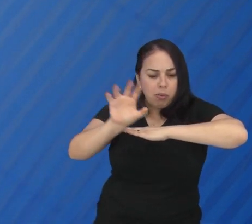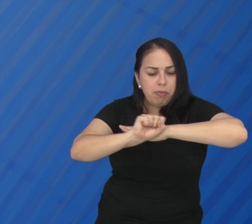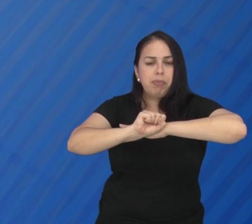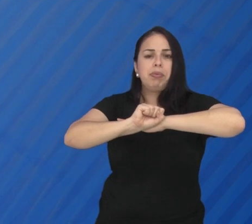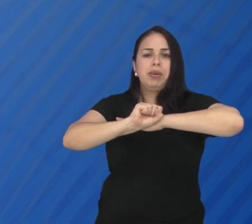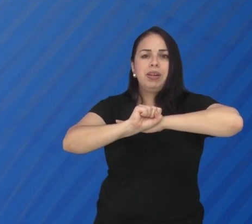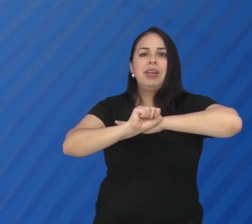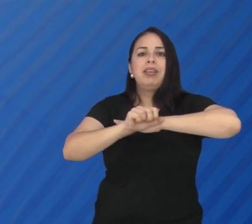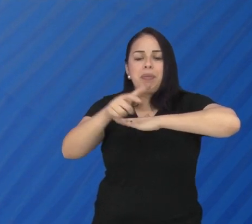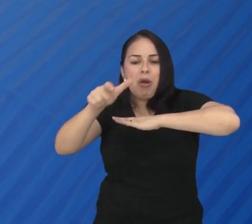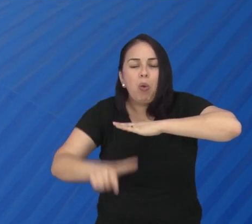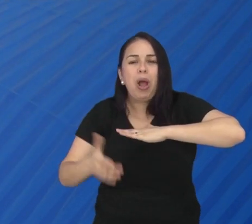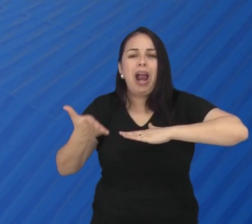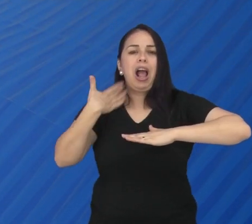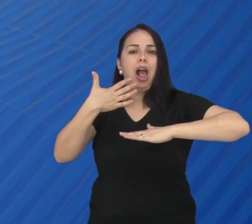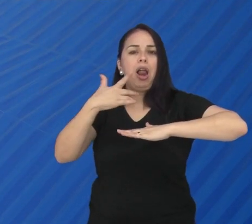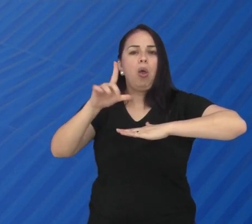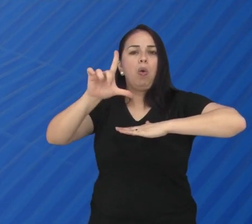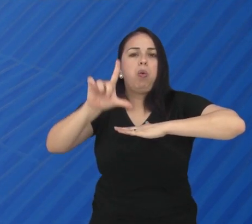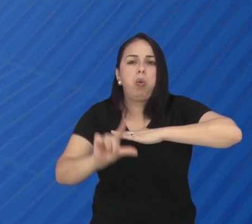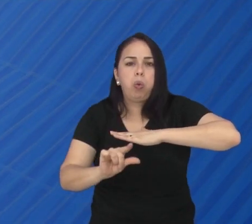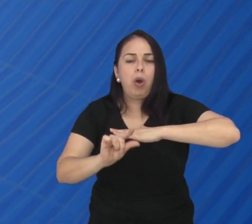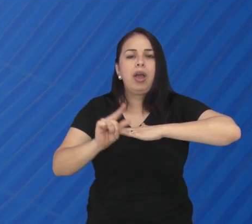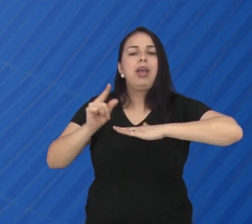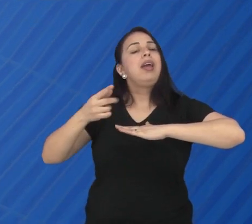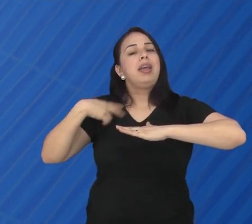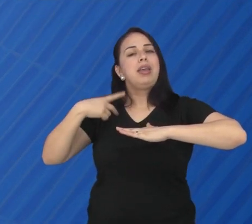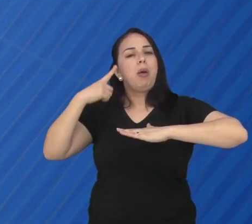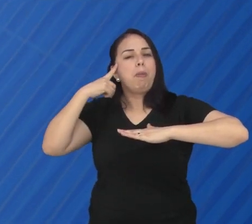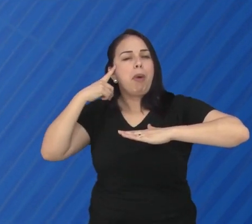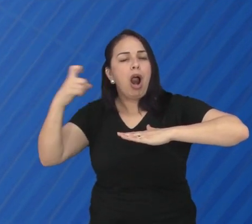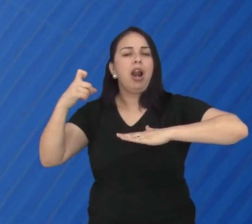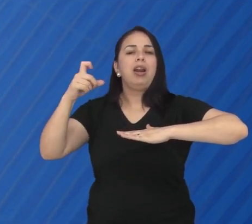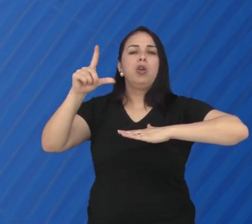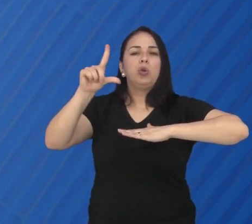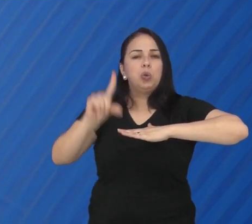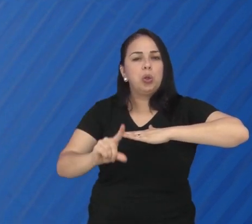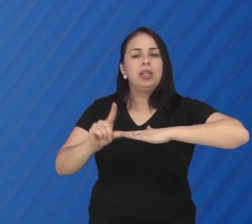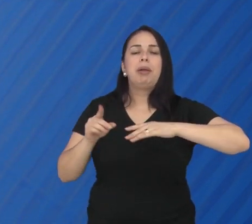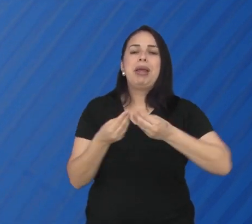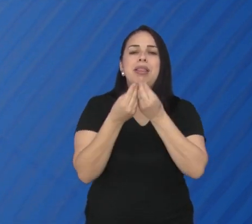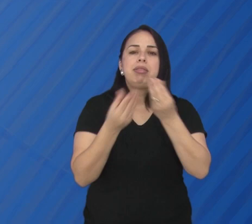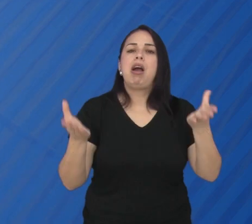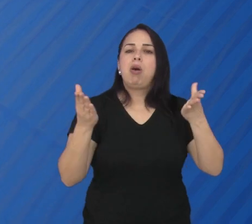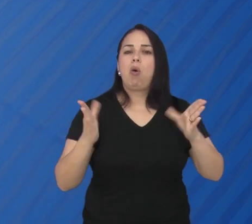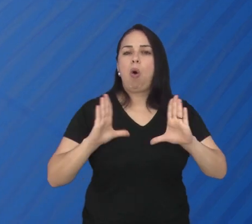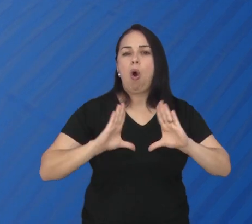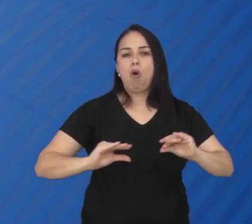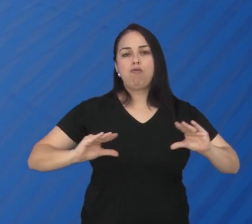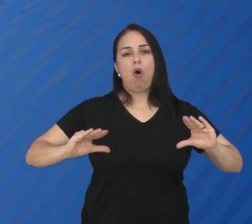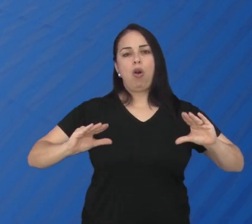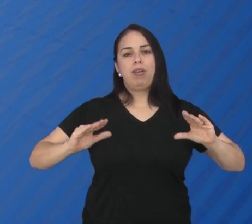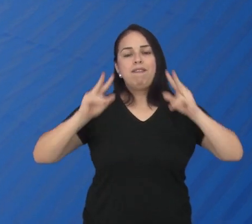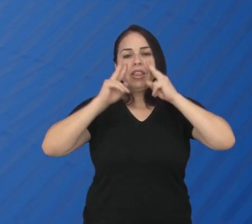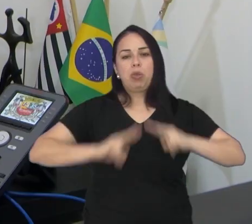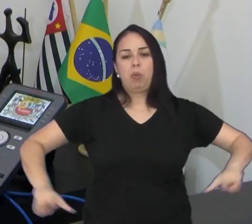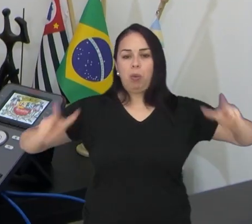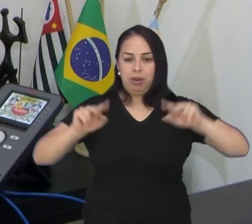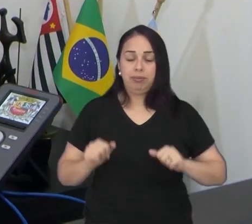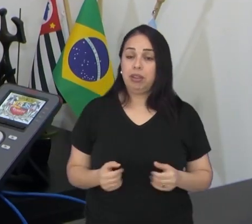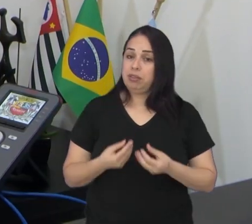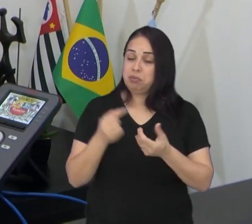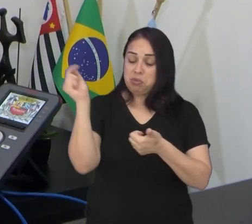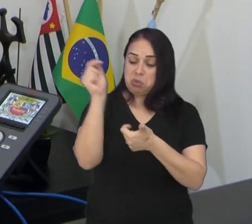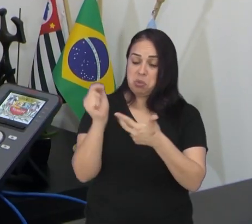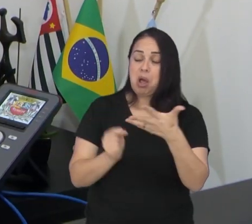poluentes, contribuir com a redução das ilhas de calor e da poluição sonora, além de melhorar o conforto dos moradores.